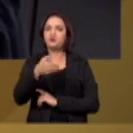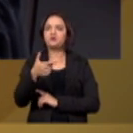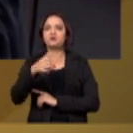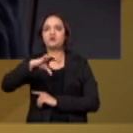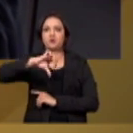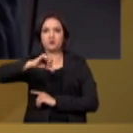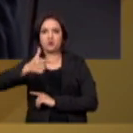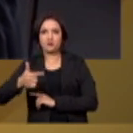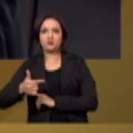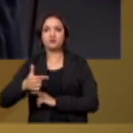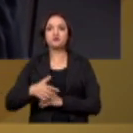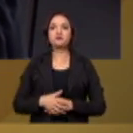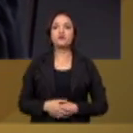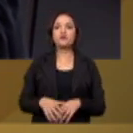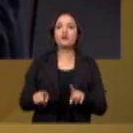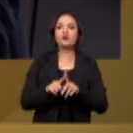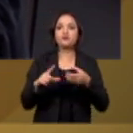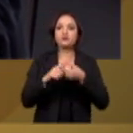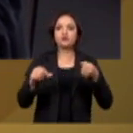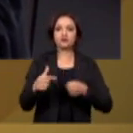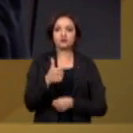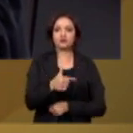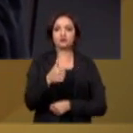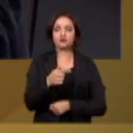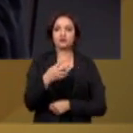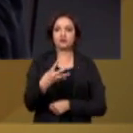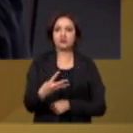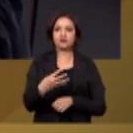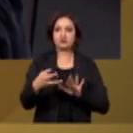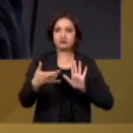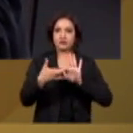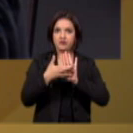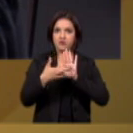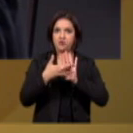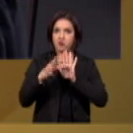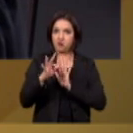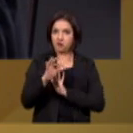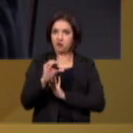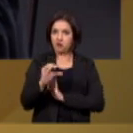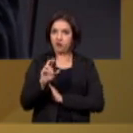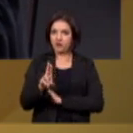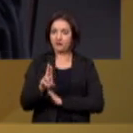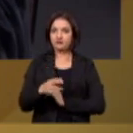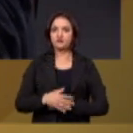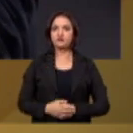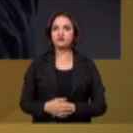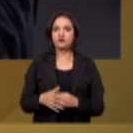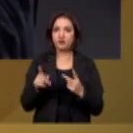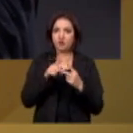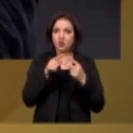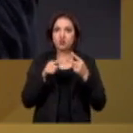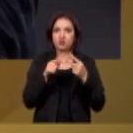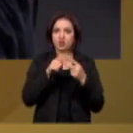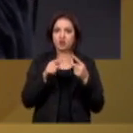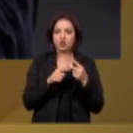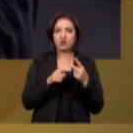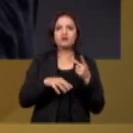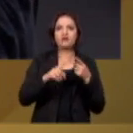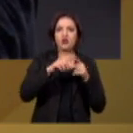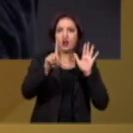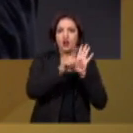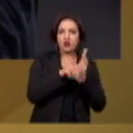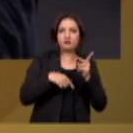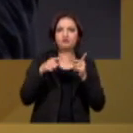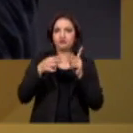o meu sentido é o artigo 27 4 2012 dispositivos legais